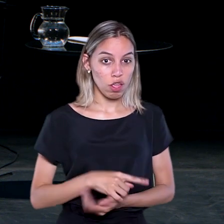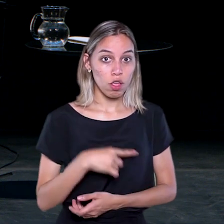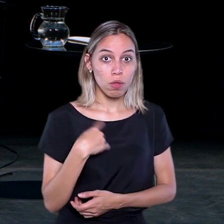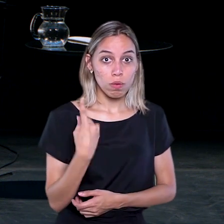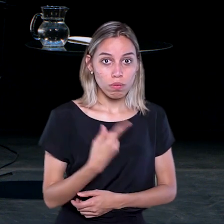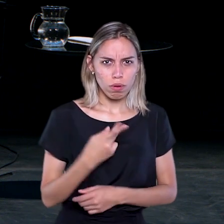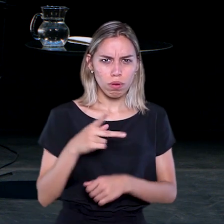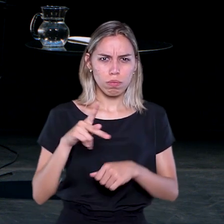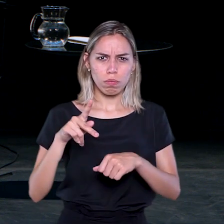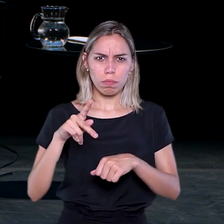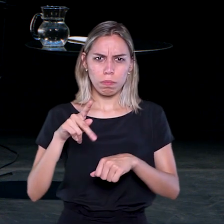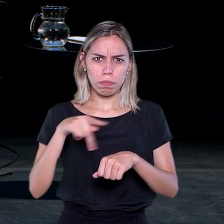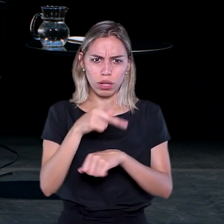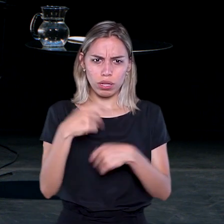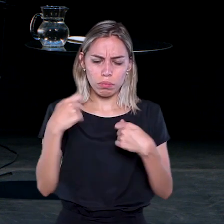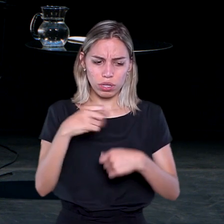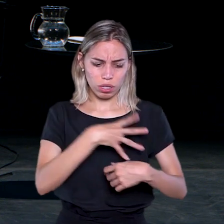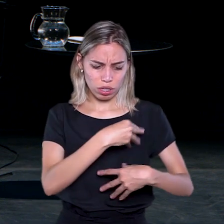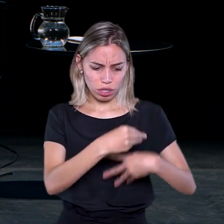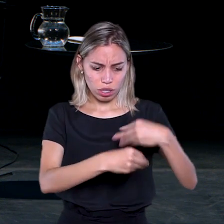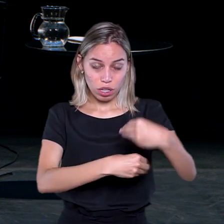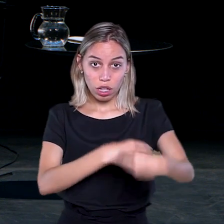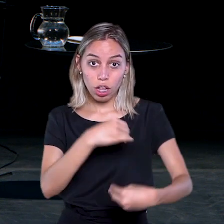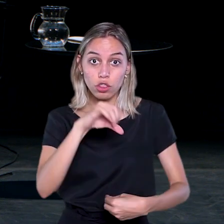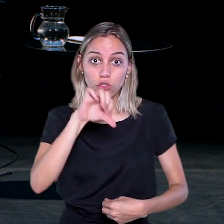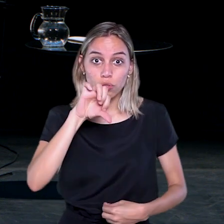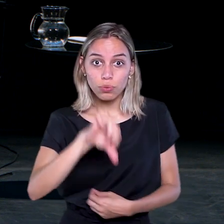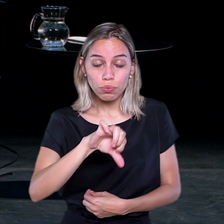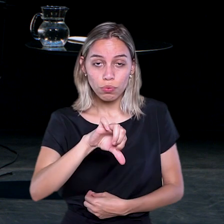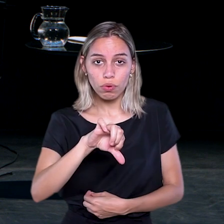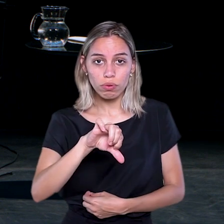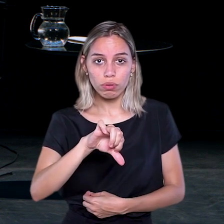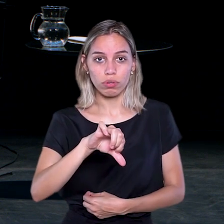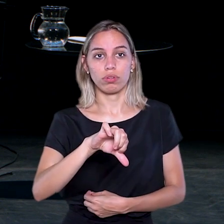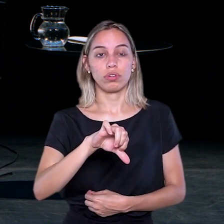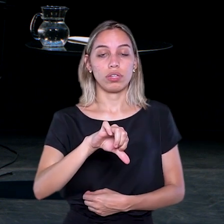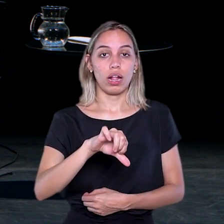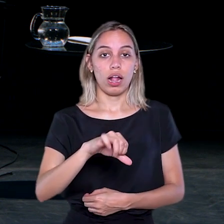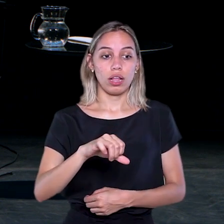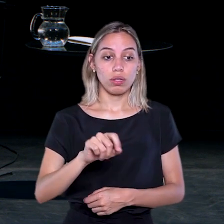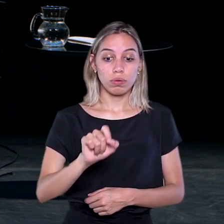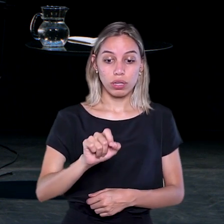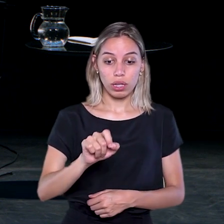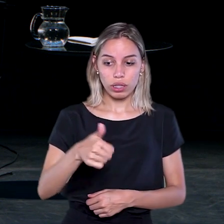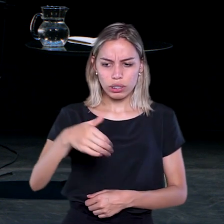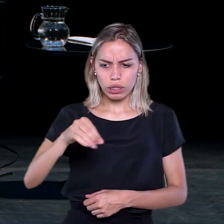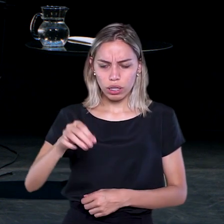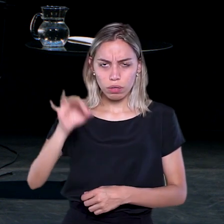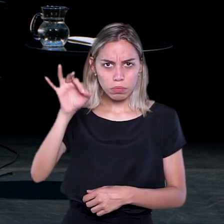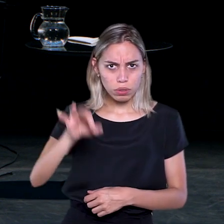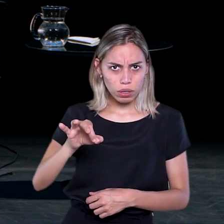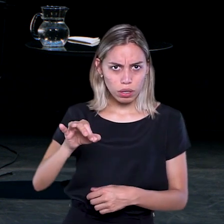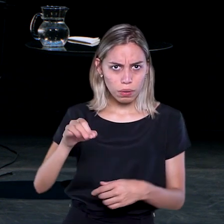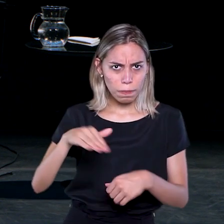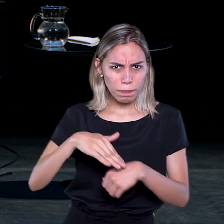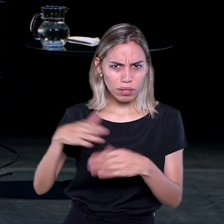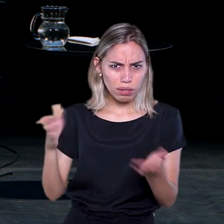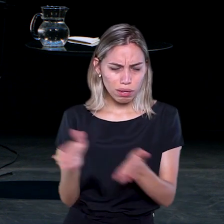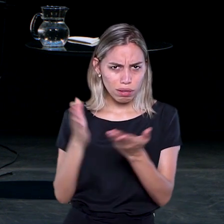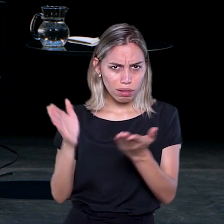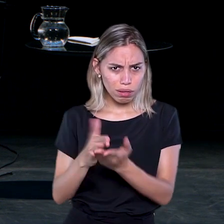de 9 gerações inteiras para que pessoas que compõem os 10% mais pobres da população atinjam a renda